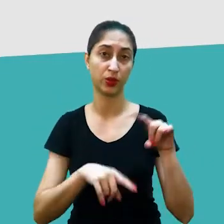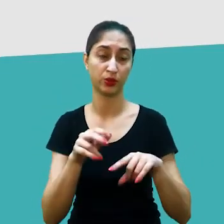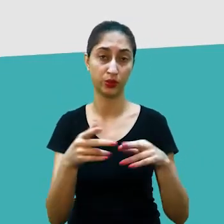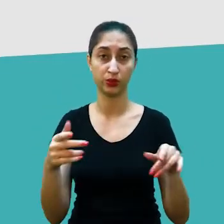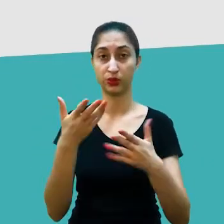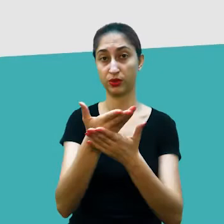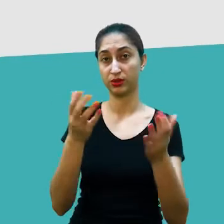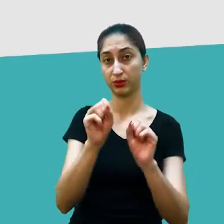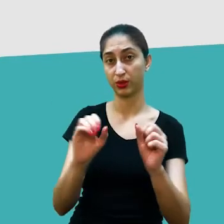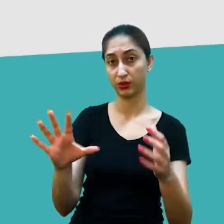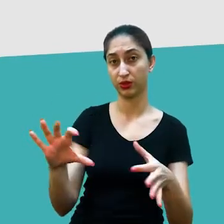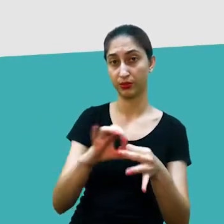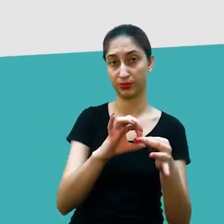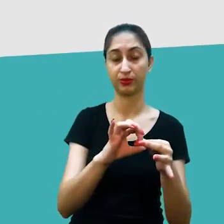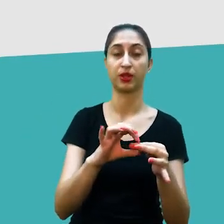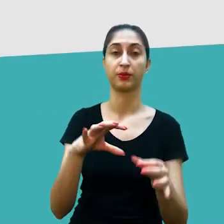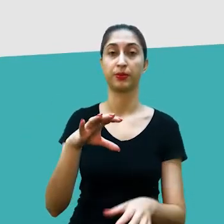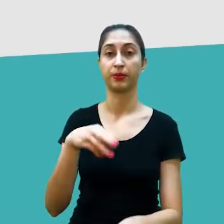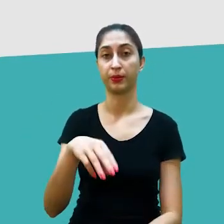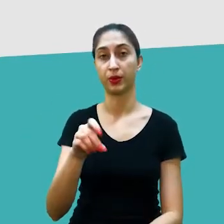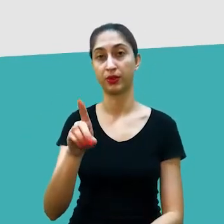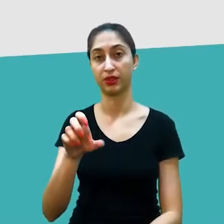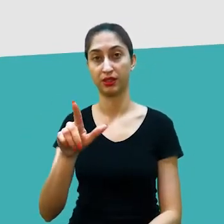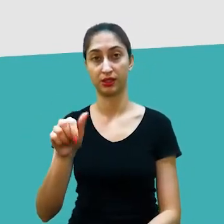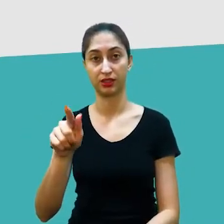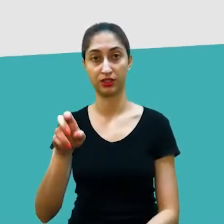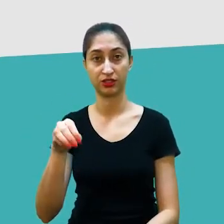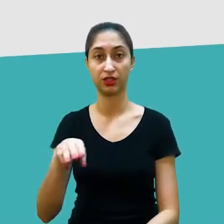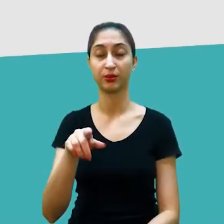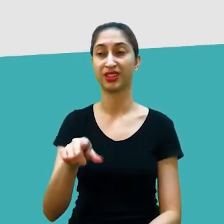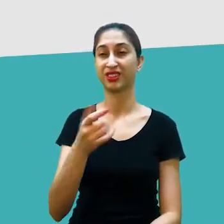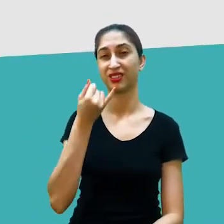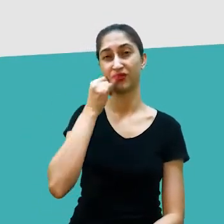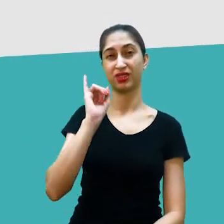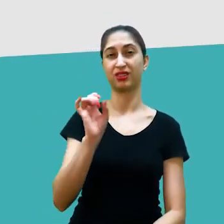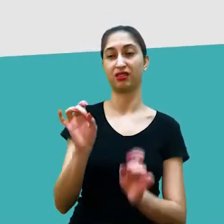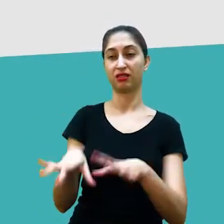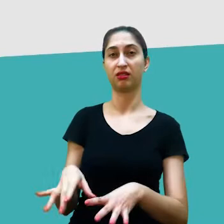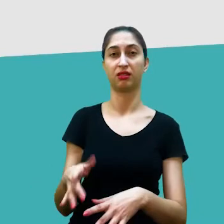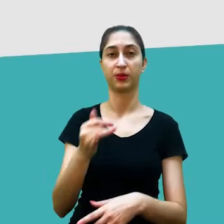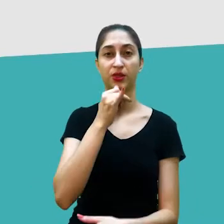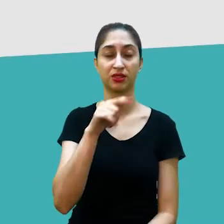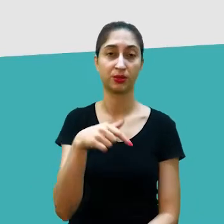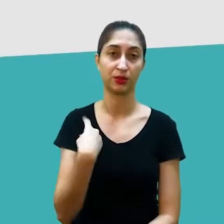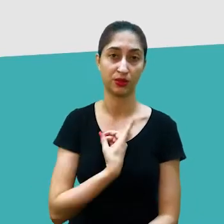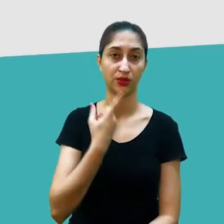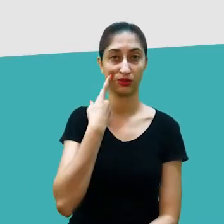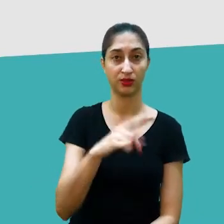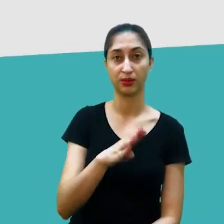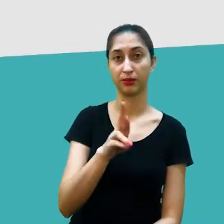pode acoplar numa modelagem de uma outra peça para que esses resíduos não fiquem, como a gente vê muito no Brás, em São